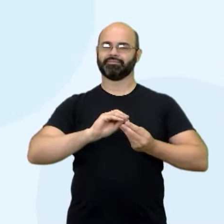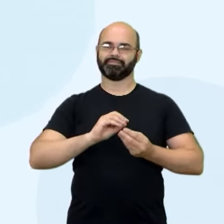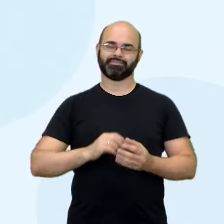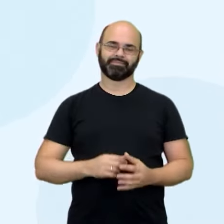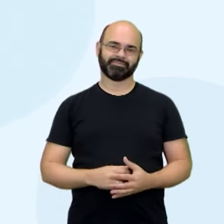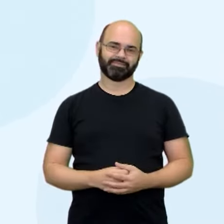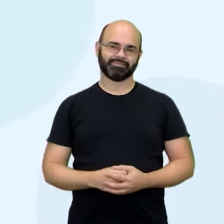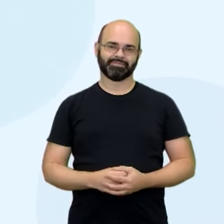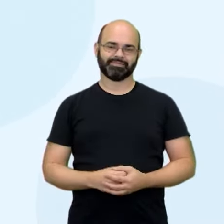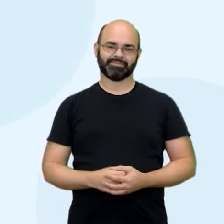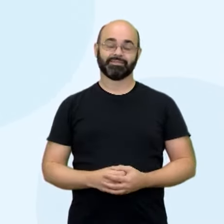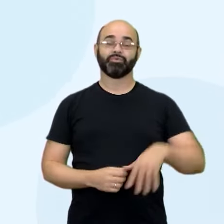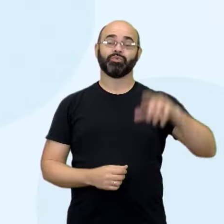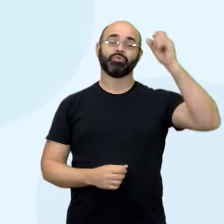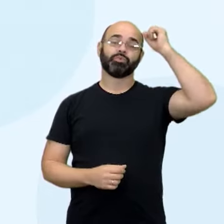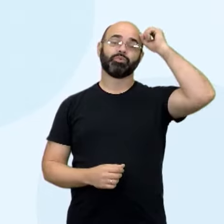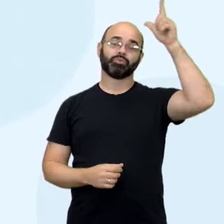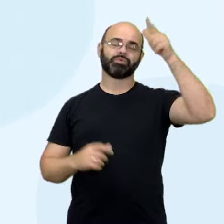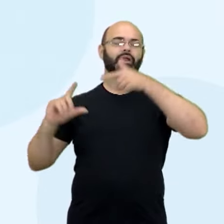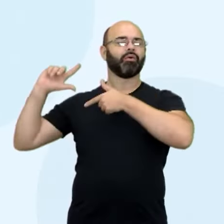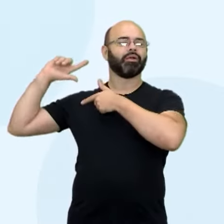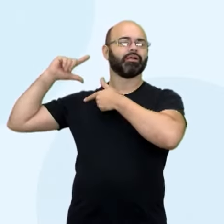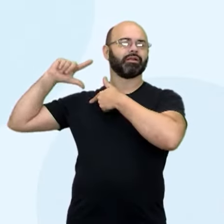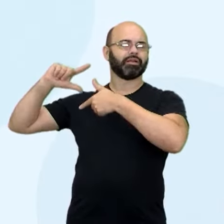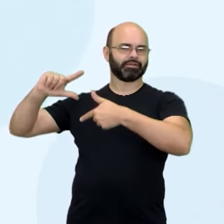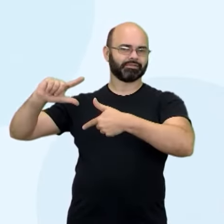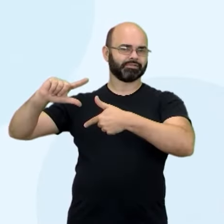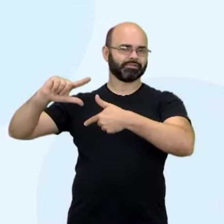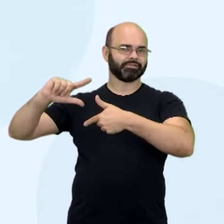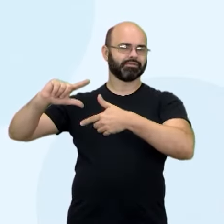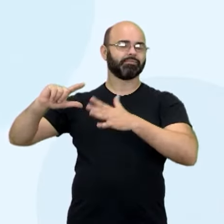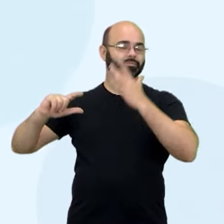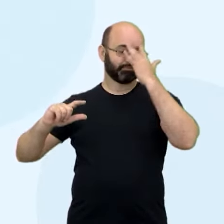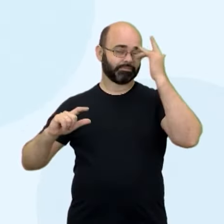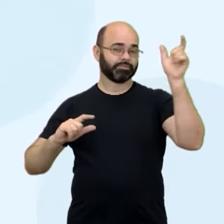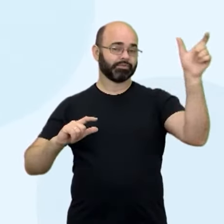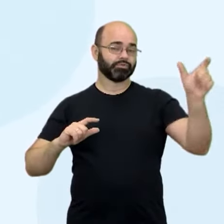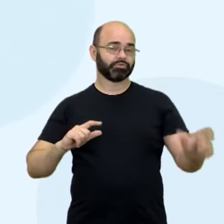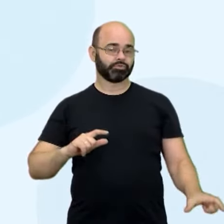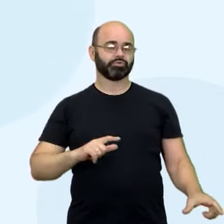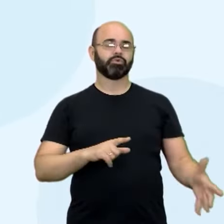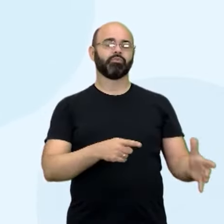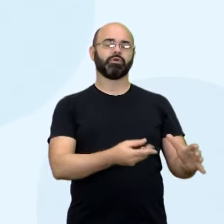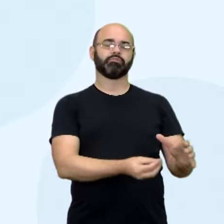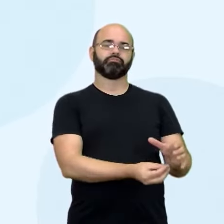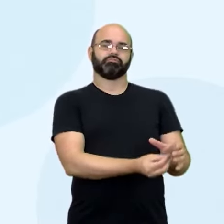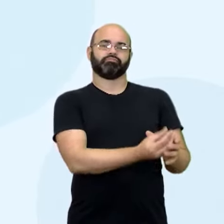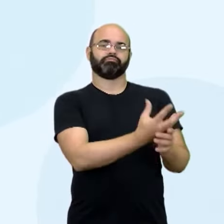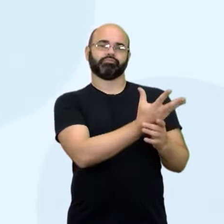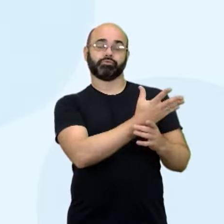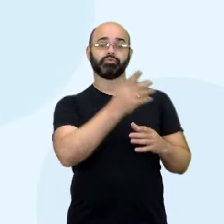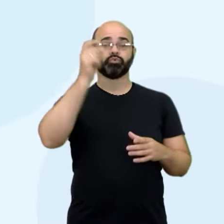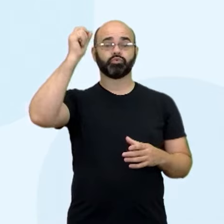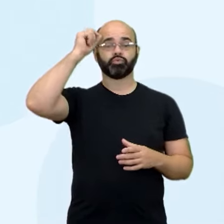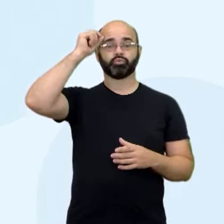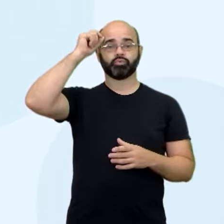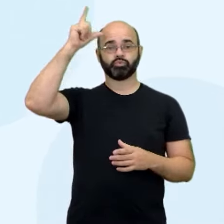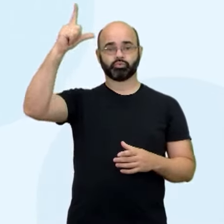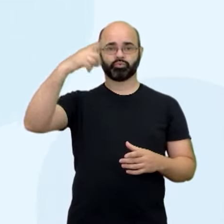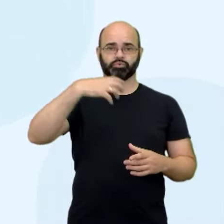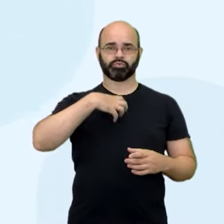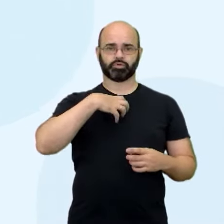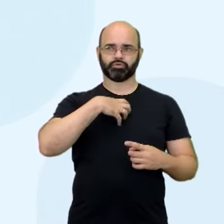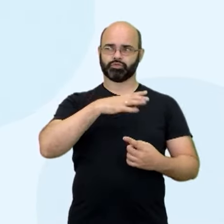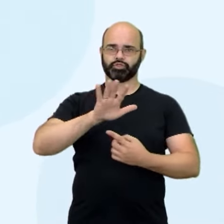sobre tradições culturais, pensando na formação do indivíduo, nas manifestações culturais, especificamente